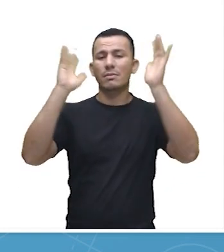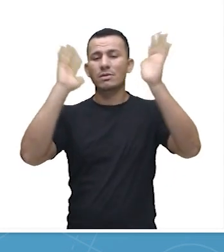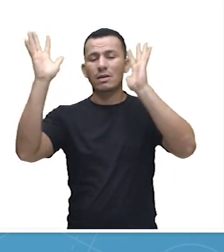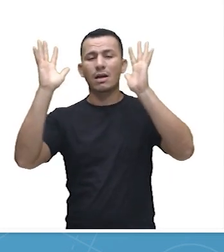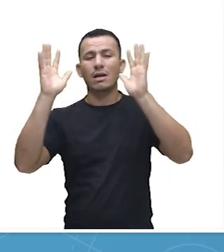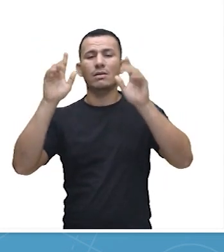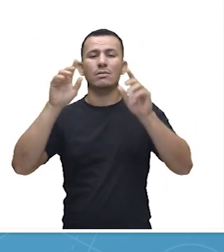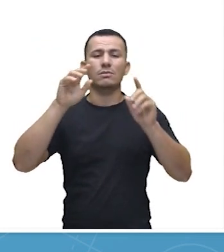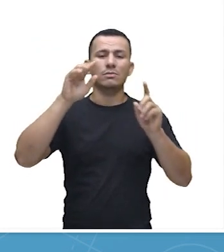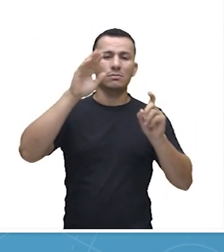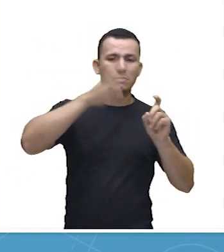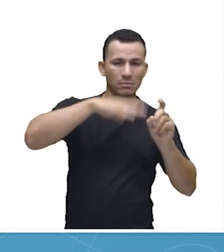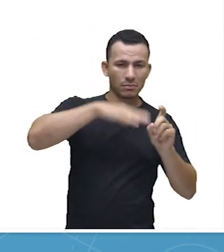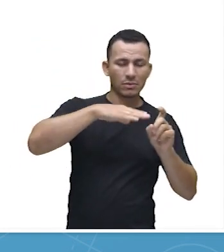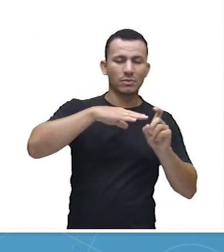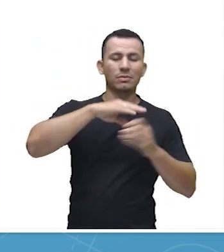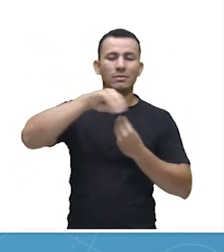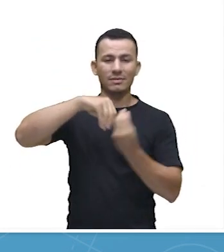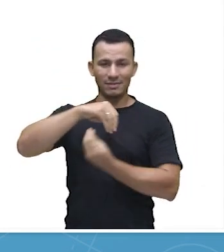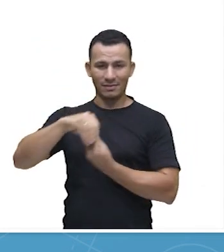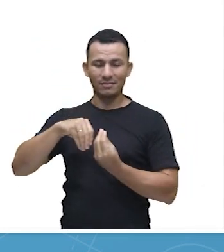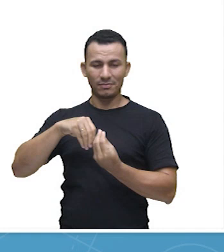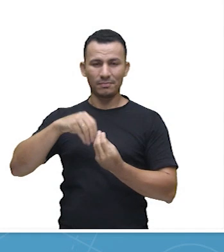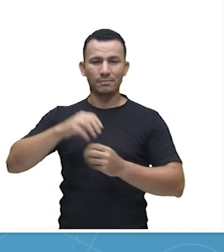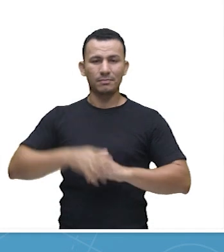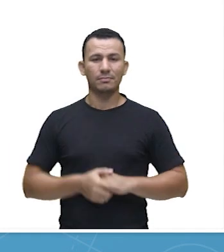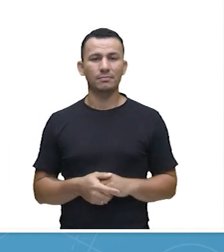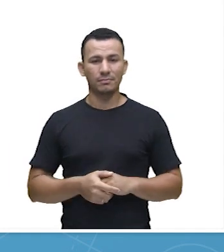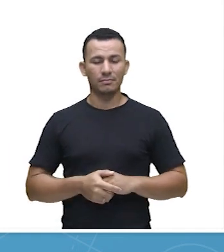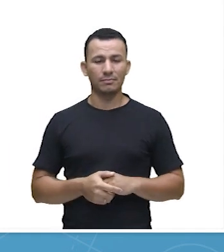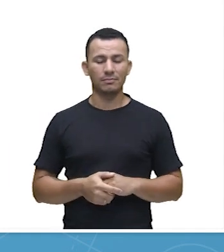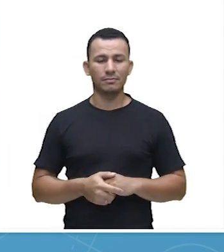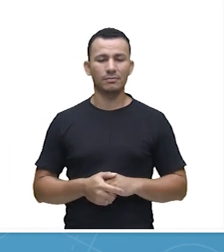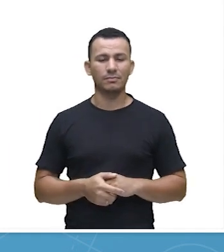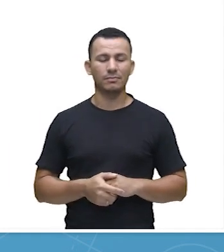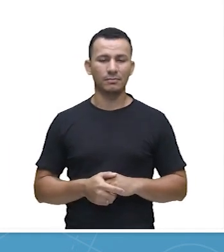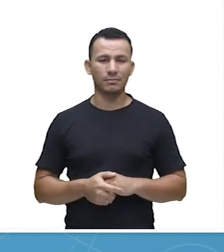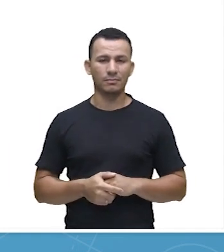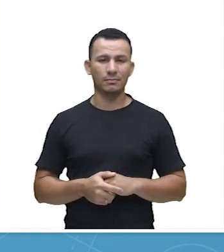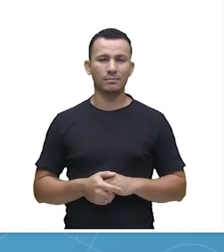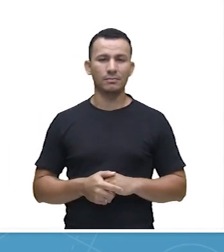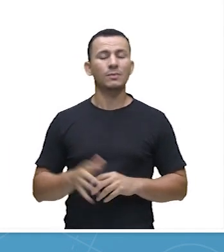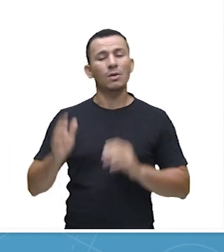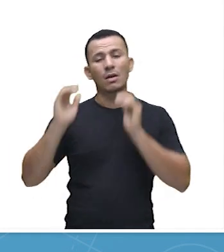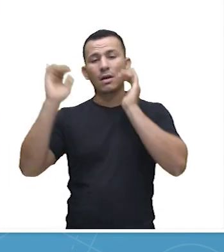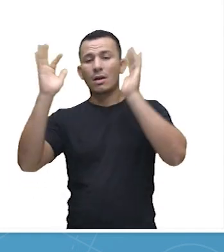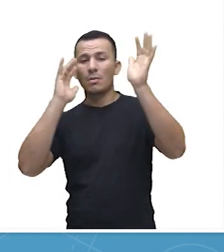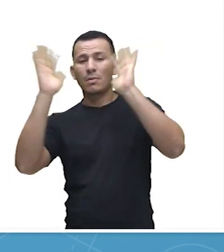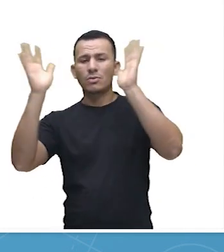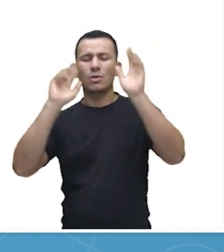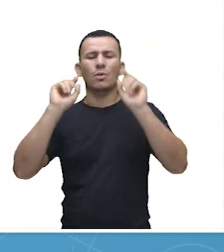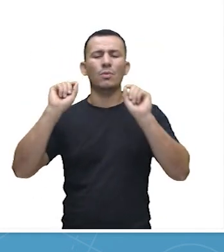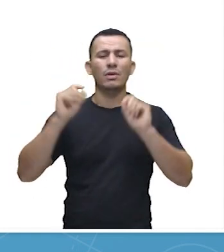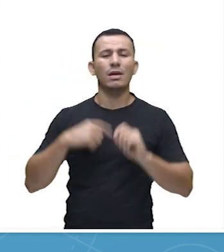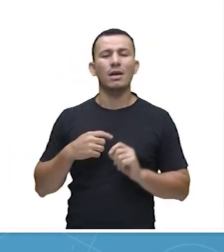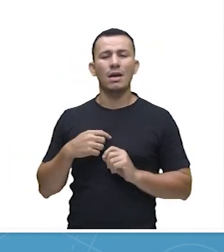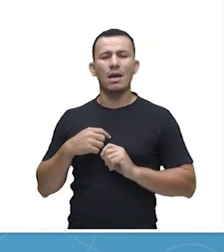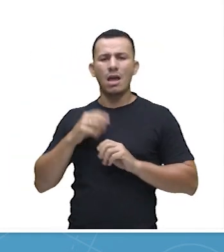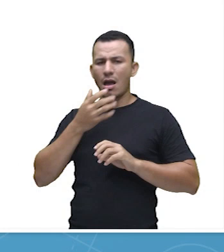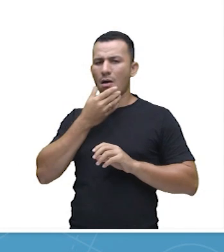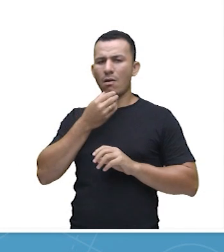ou fantasiosos. Nesse caso aí, o fato misterioso aí, fantasioso, é esse monstro que vive ali,